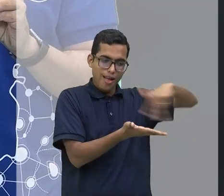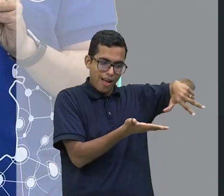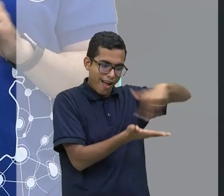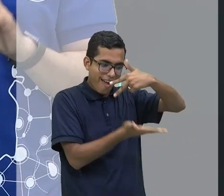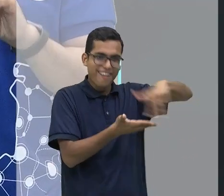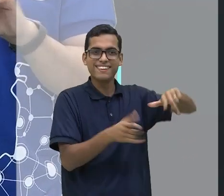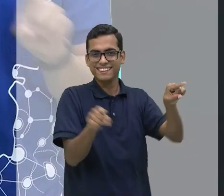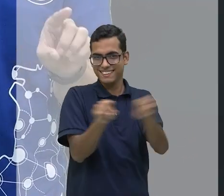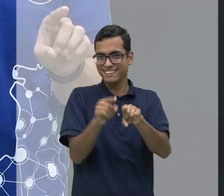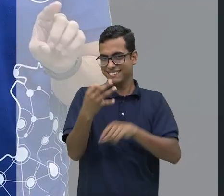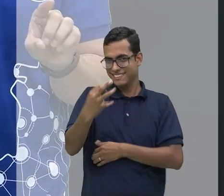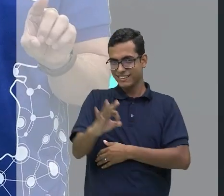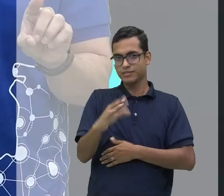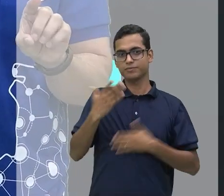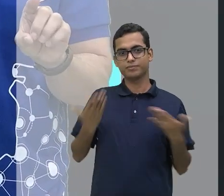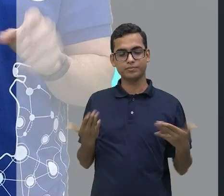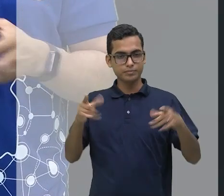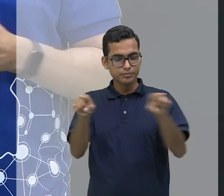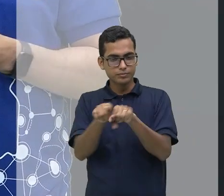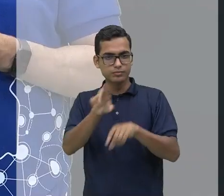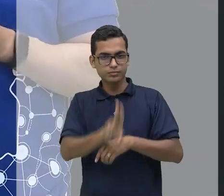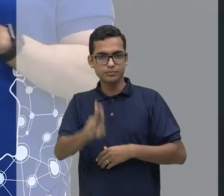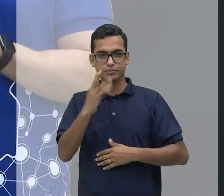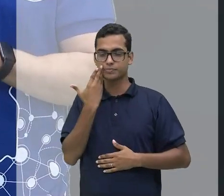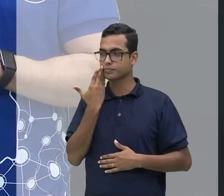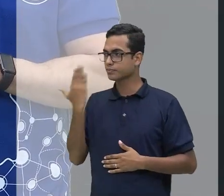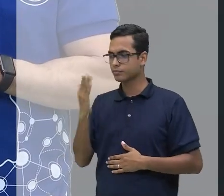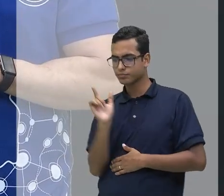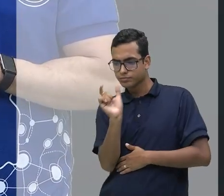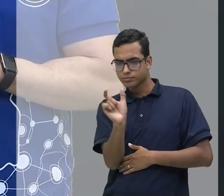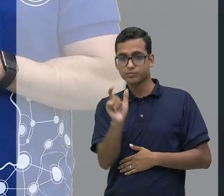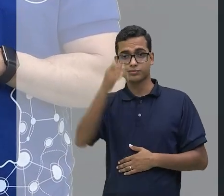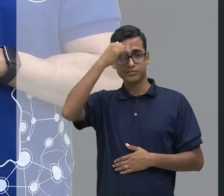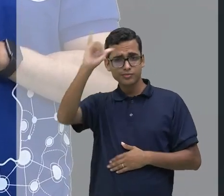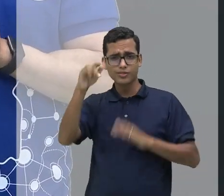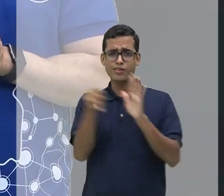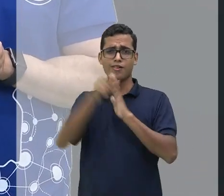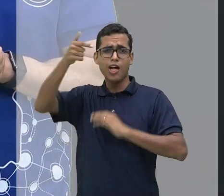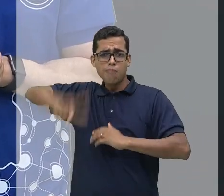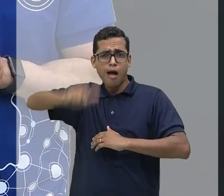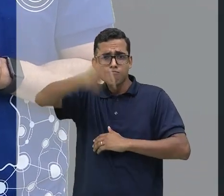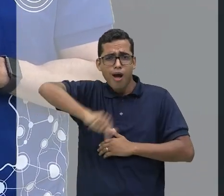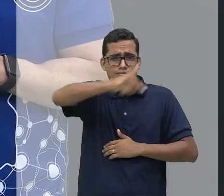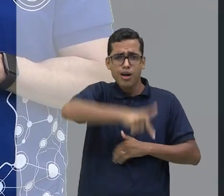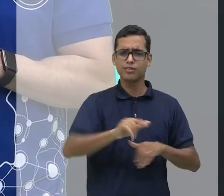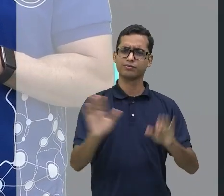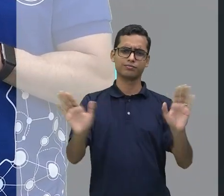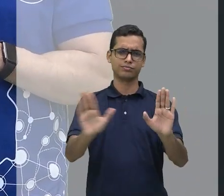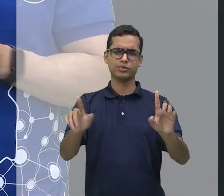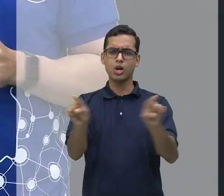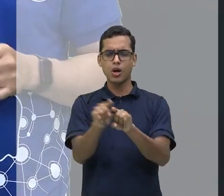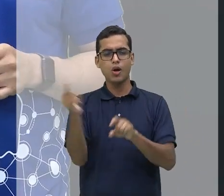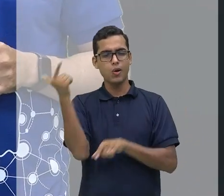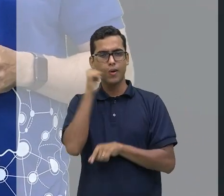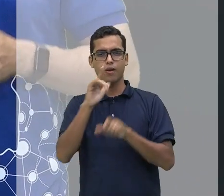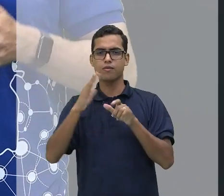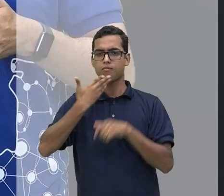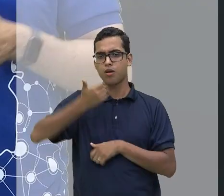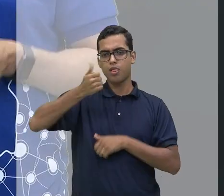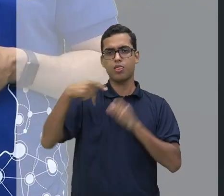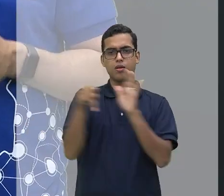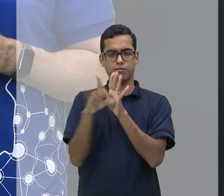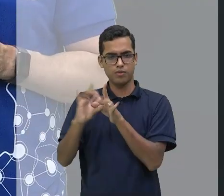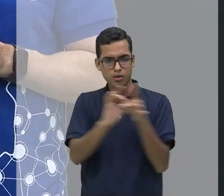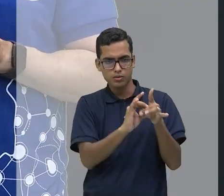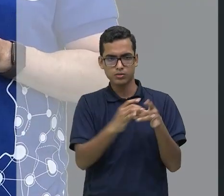orações, né, separadas com o uso de uma conjunção. Assim, eu estou evitando a repetição desnecessária, tá certo? Outro